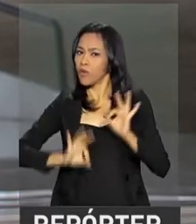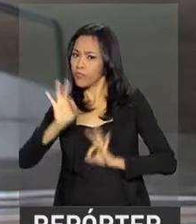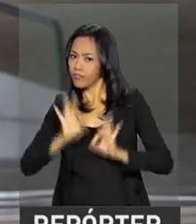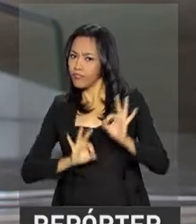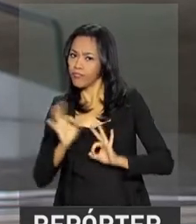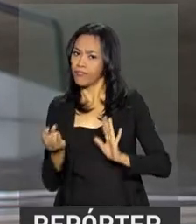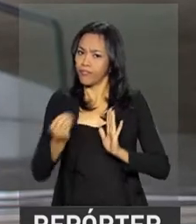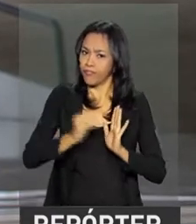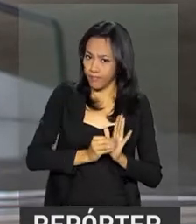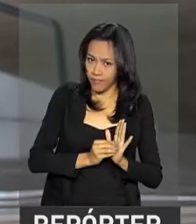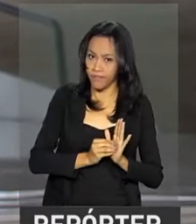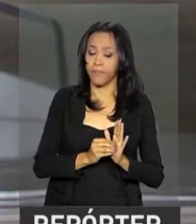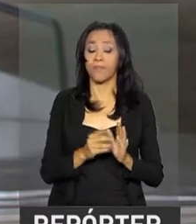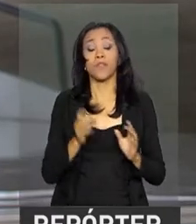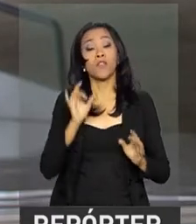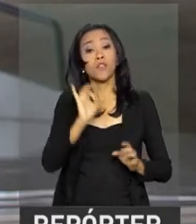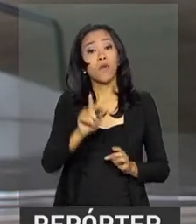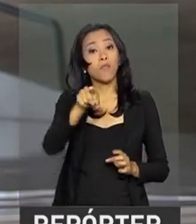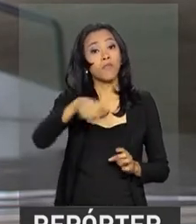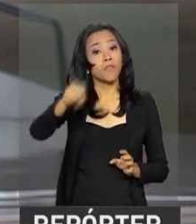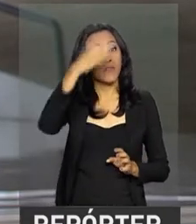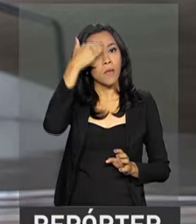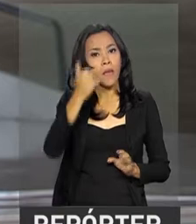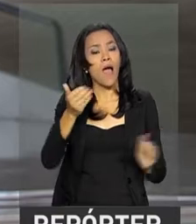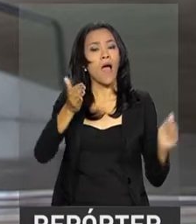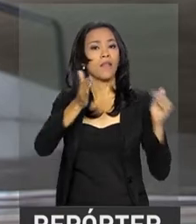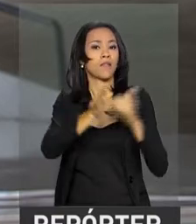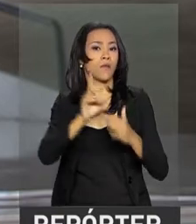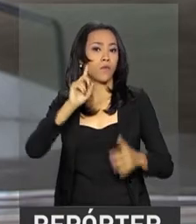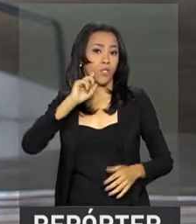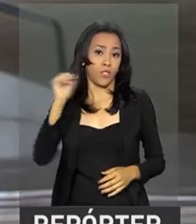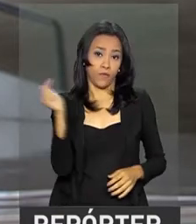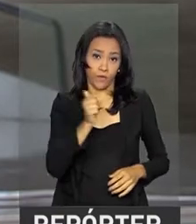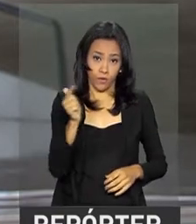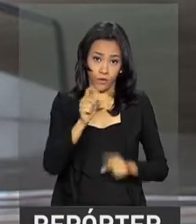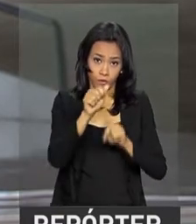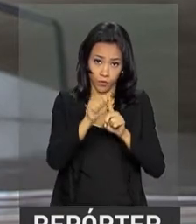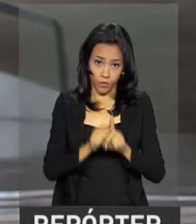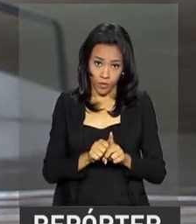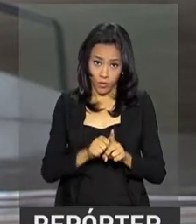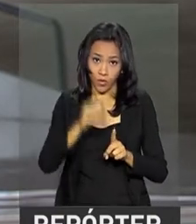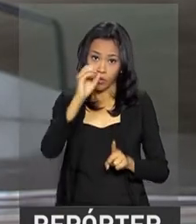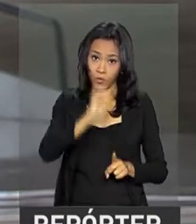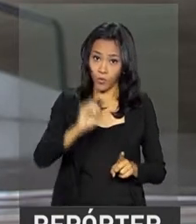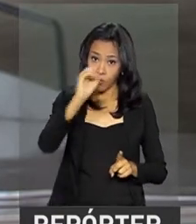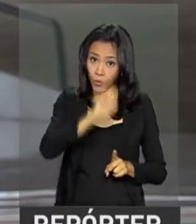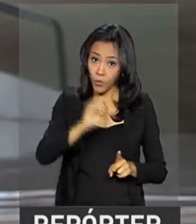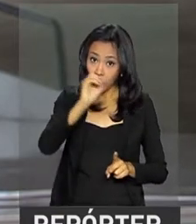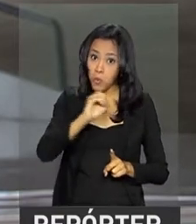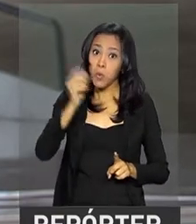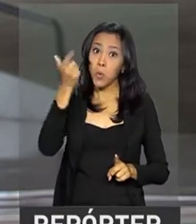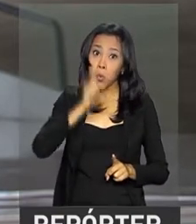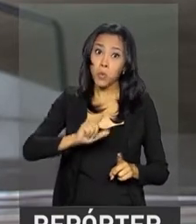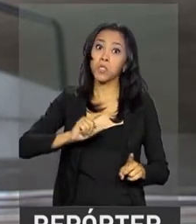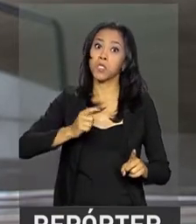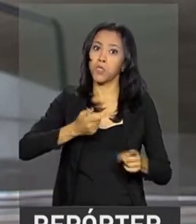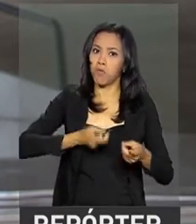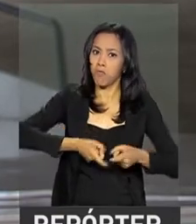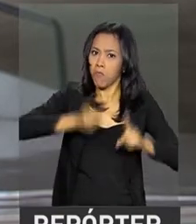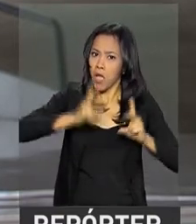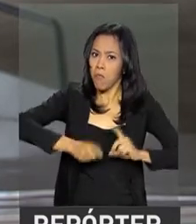anterior só para se ter uma idéia até o dia 22 de outubro as exportações superaram as importações